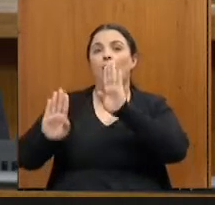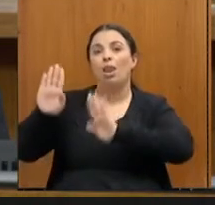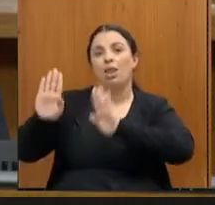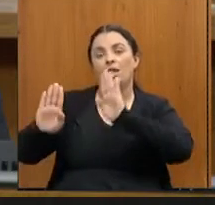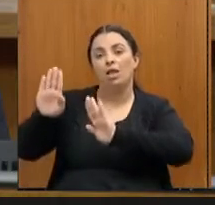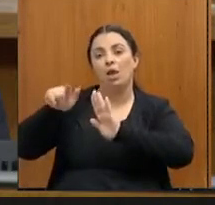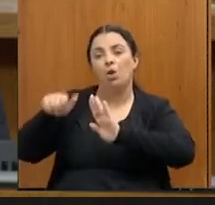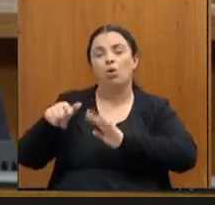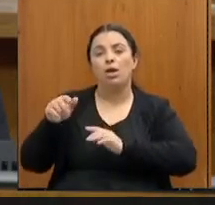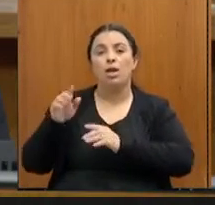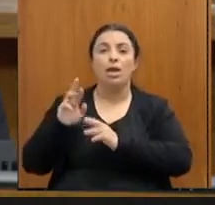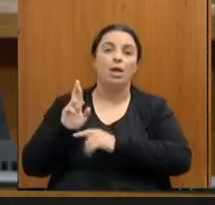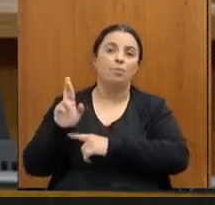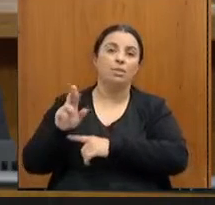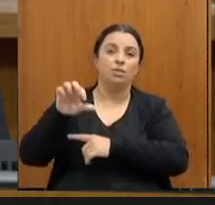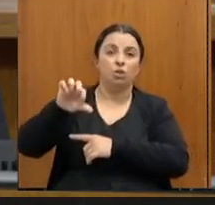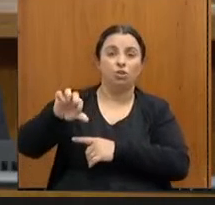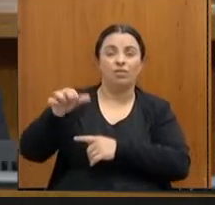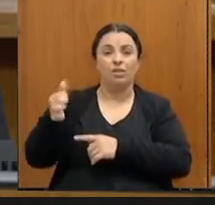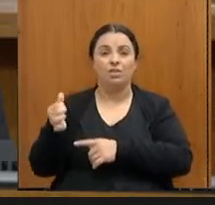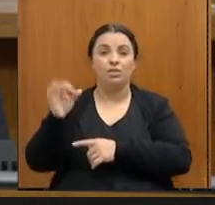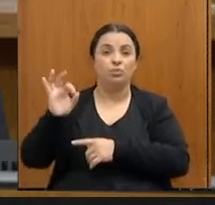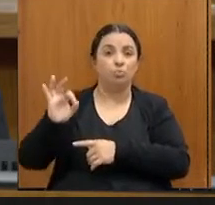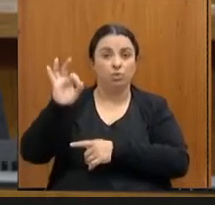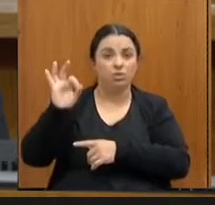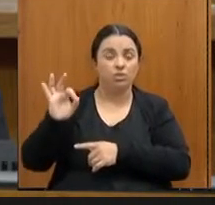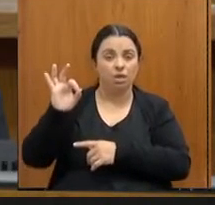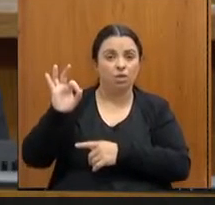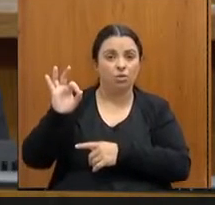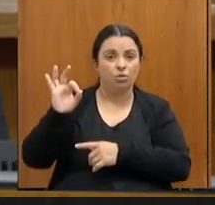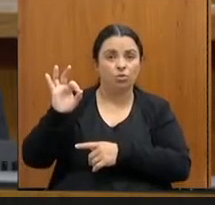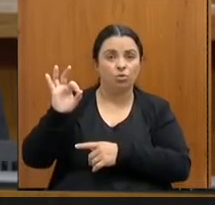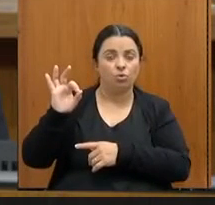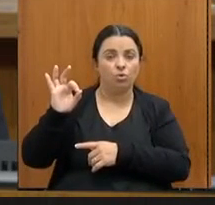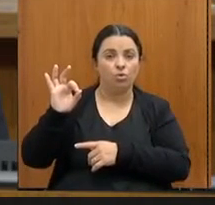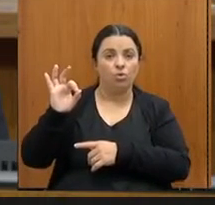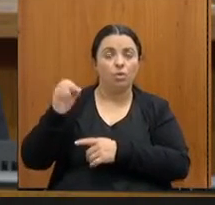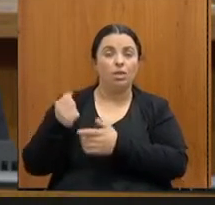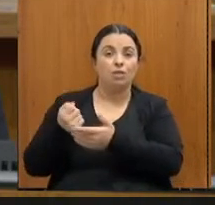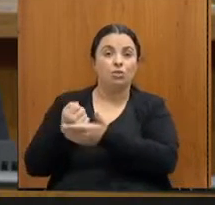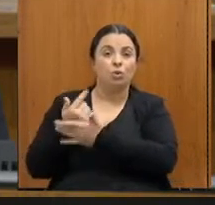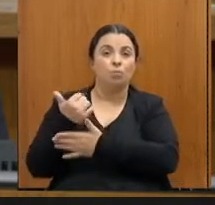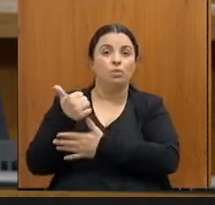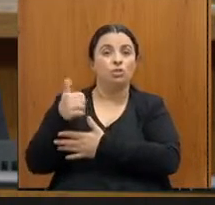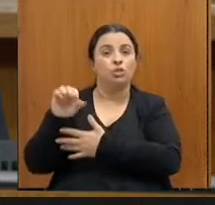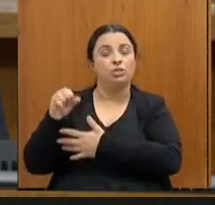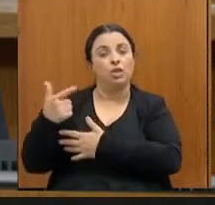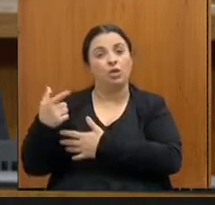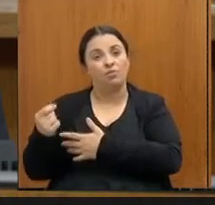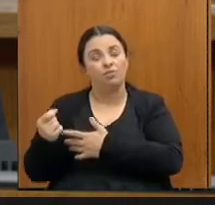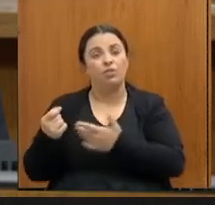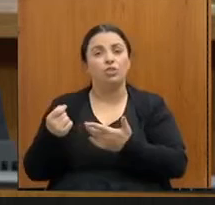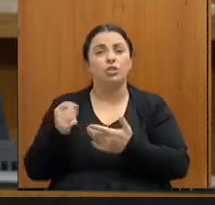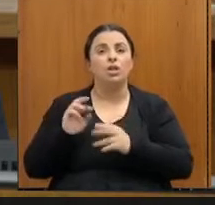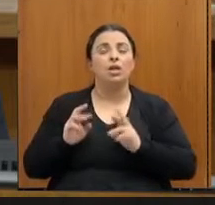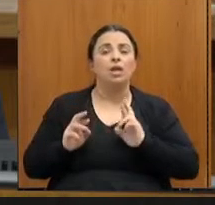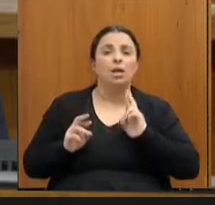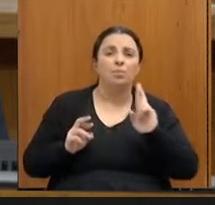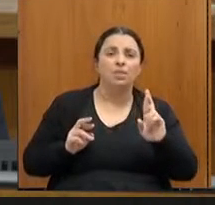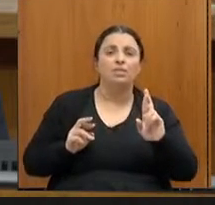por cento uma das compras de 1920 e representavam 82 por centro